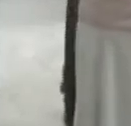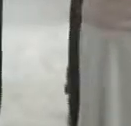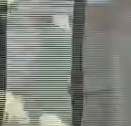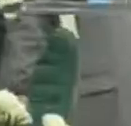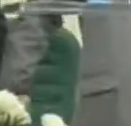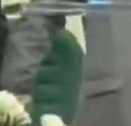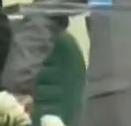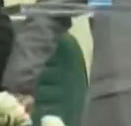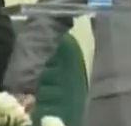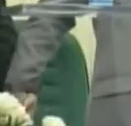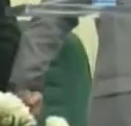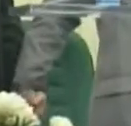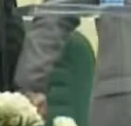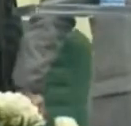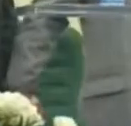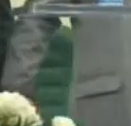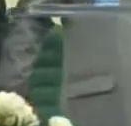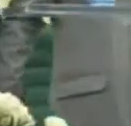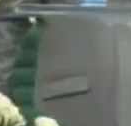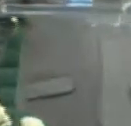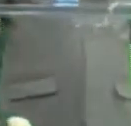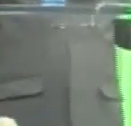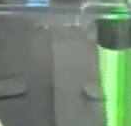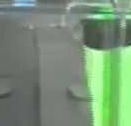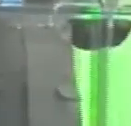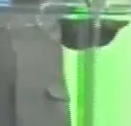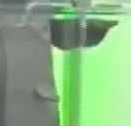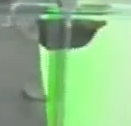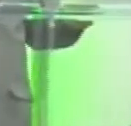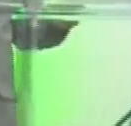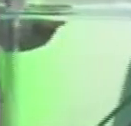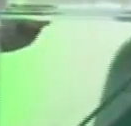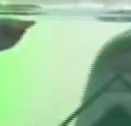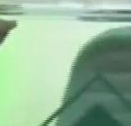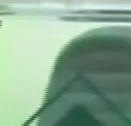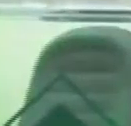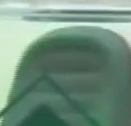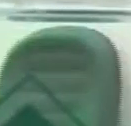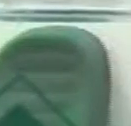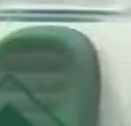mas senhor há muitos lares dessa noite